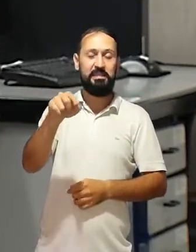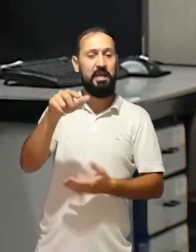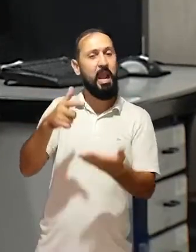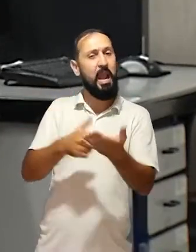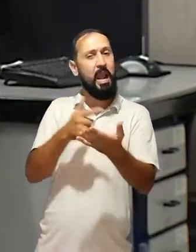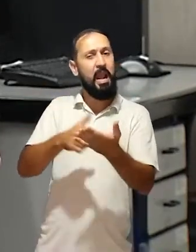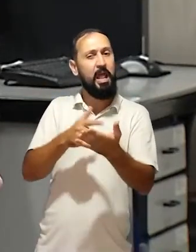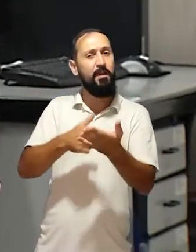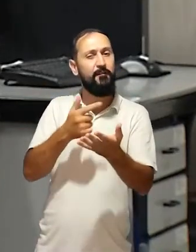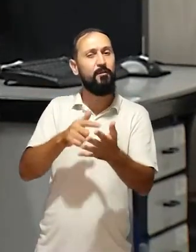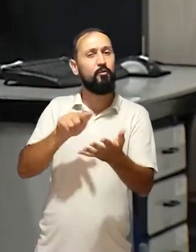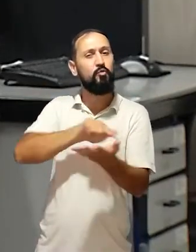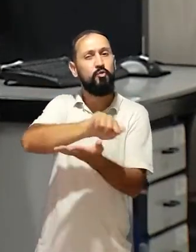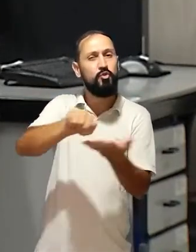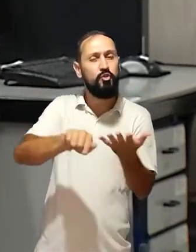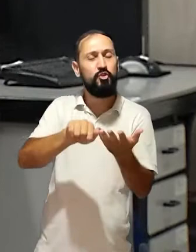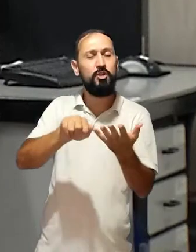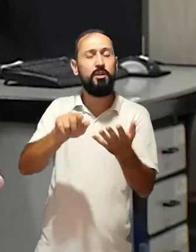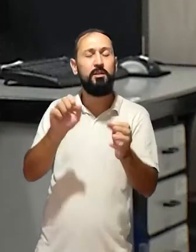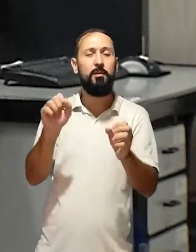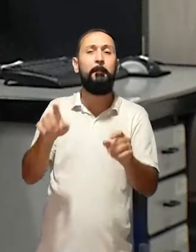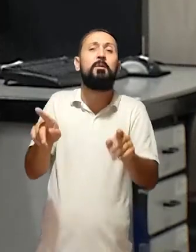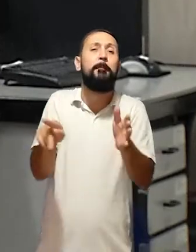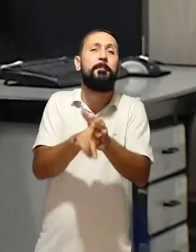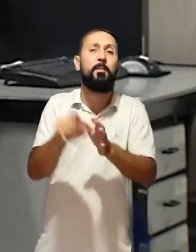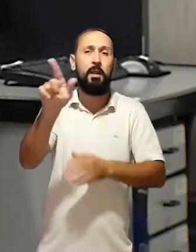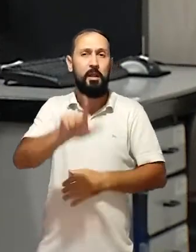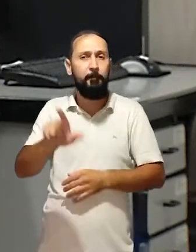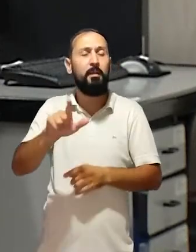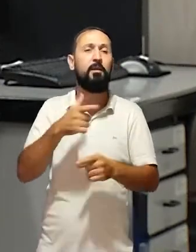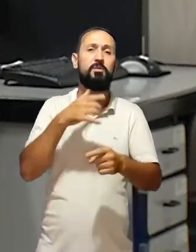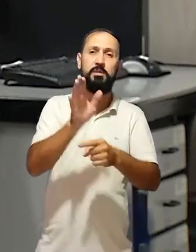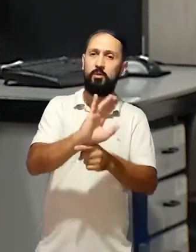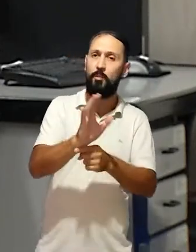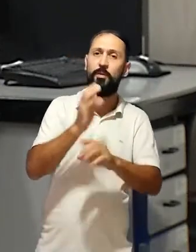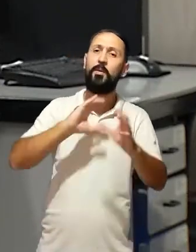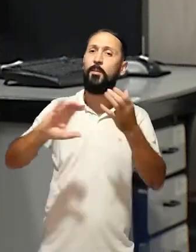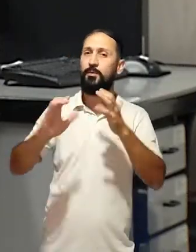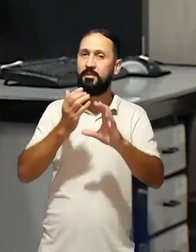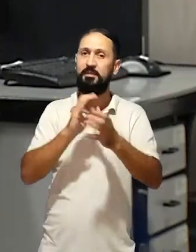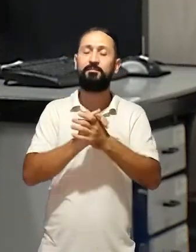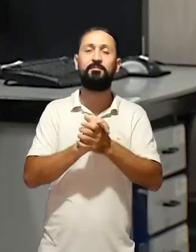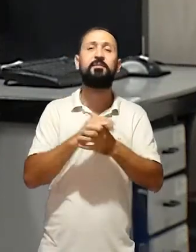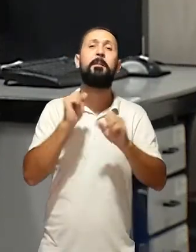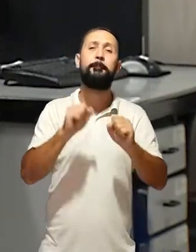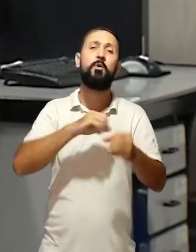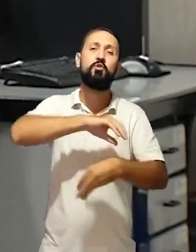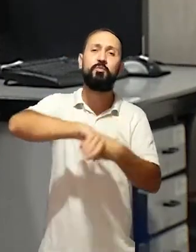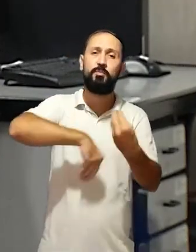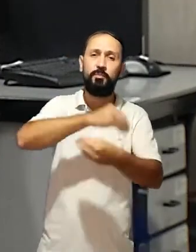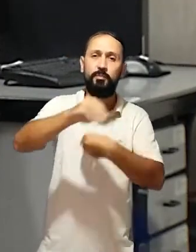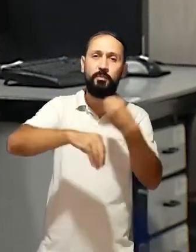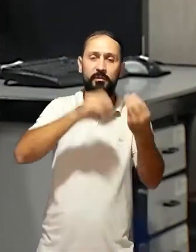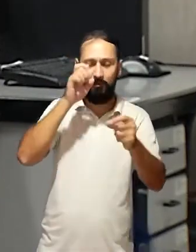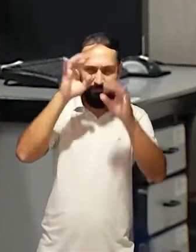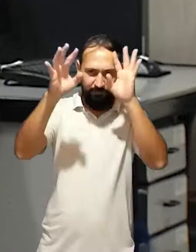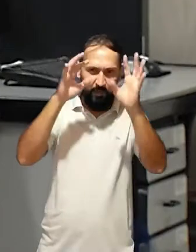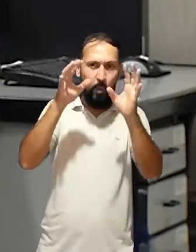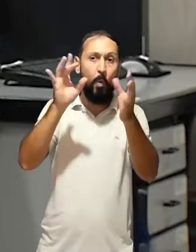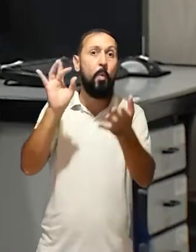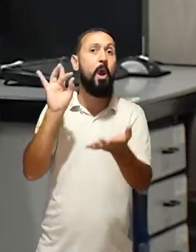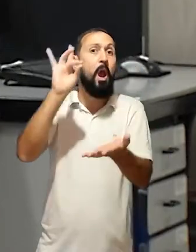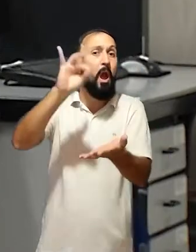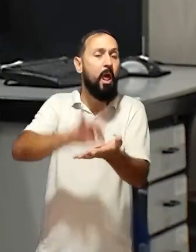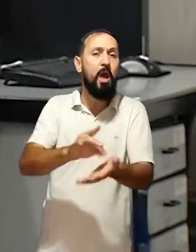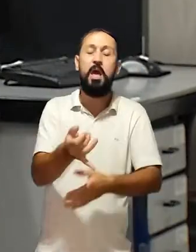fantástico é que ele não se prende apenas à literatura, mas também ao cinema e música. Também se pode misturar fantasia